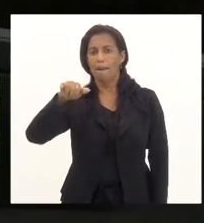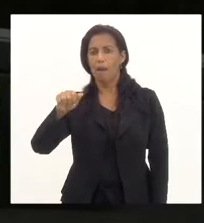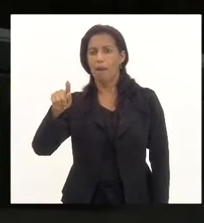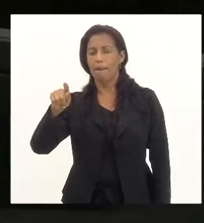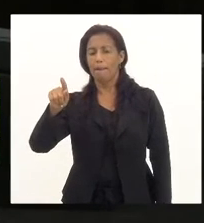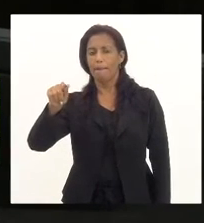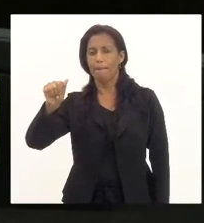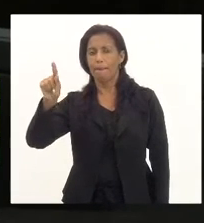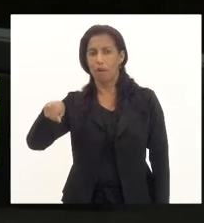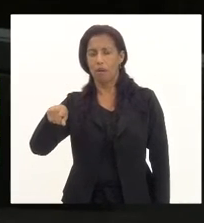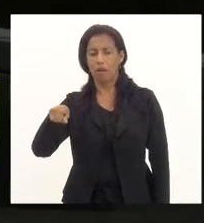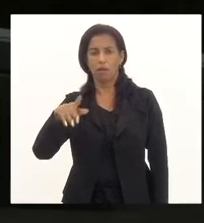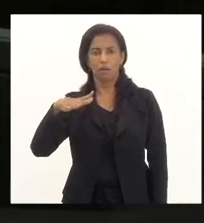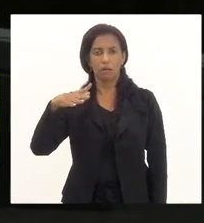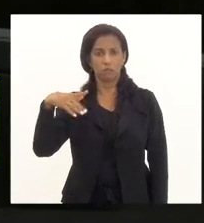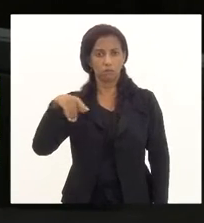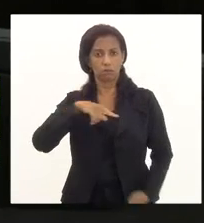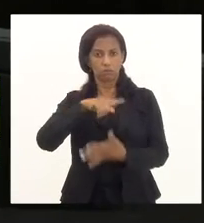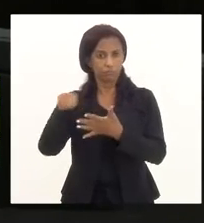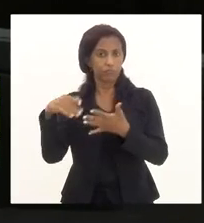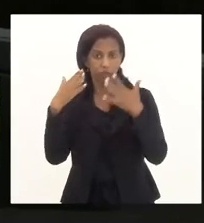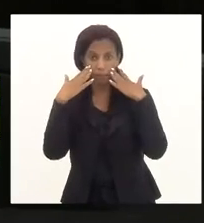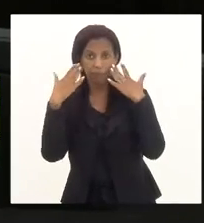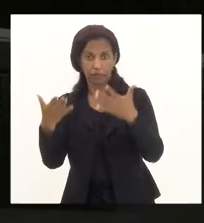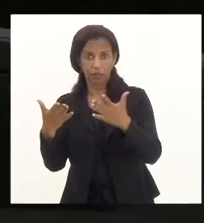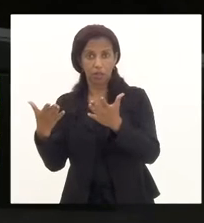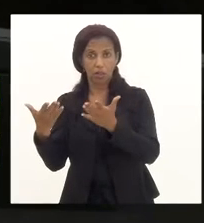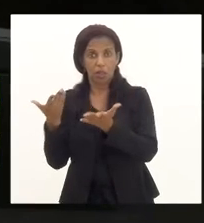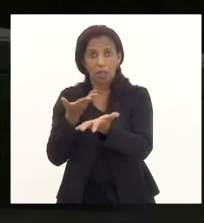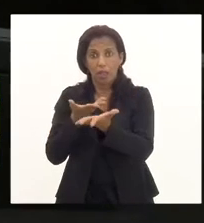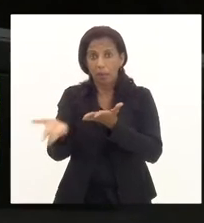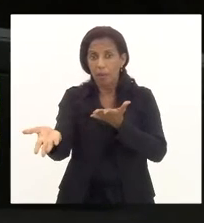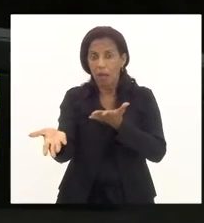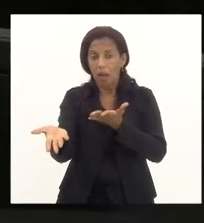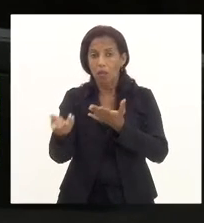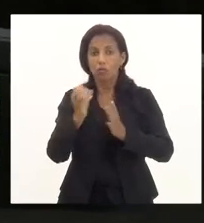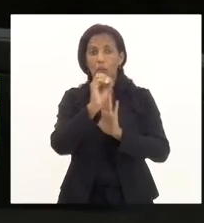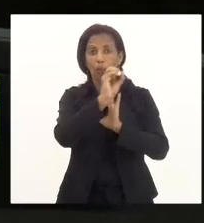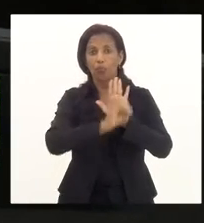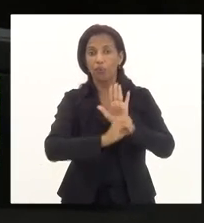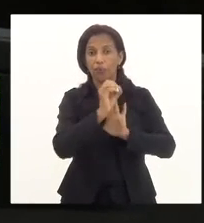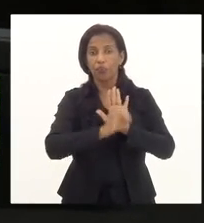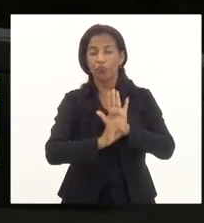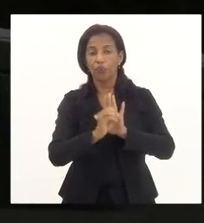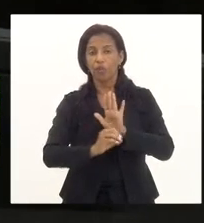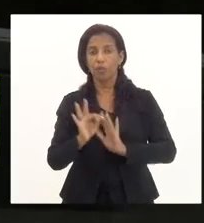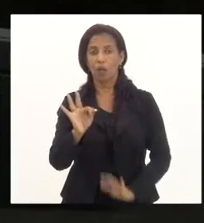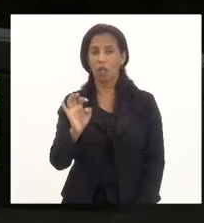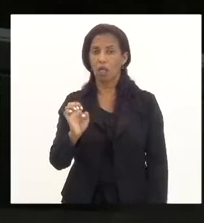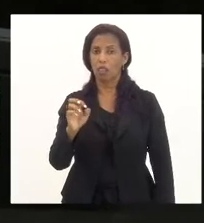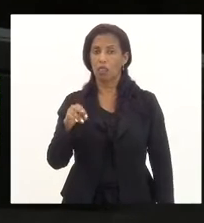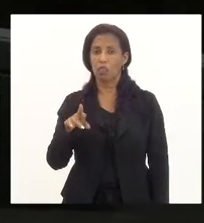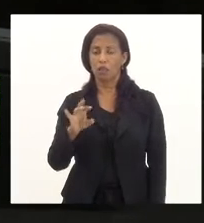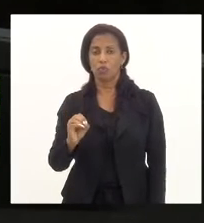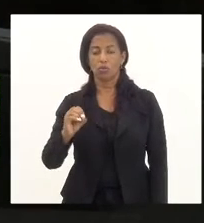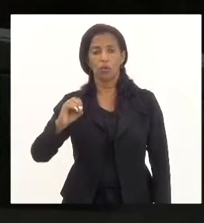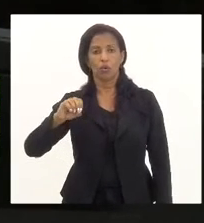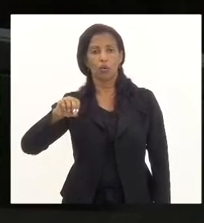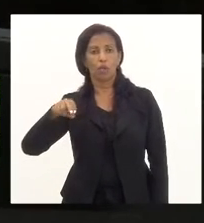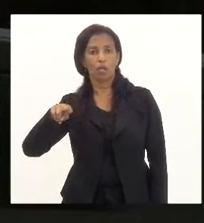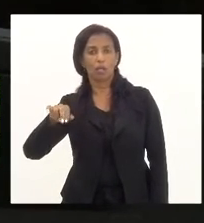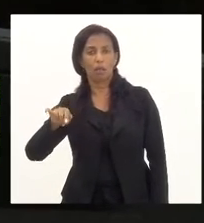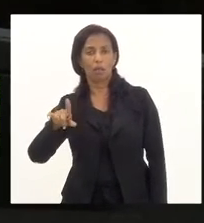e esse já manifestaram já encaminharam inclusive ofício para o Tesouro Nacional pedindo